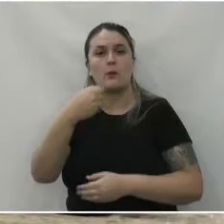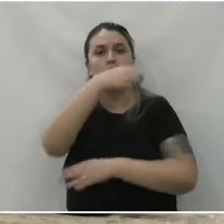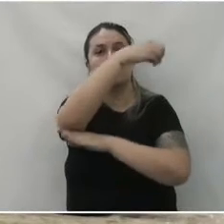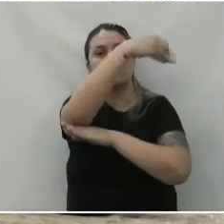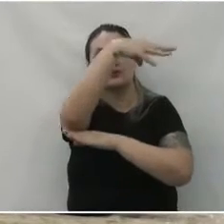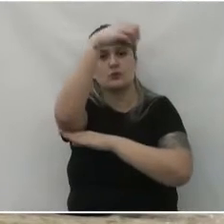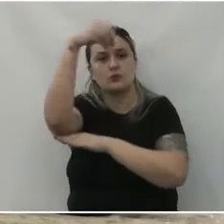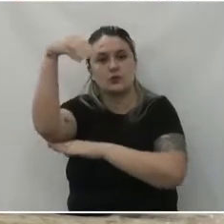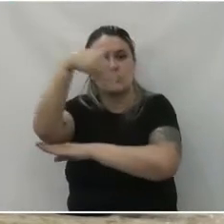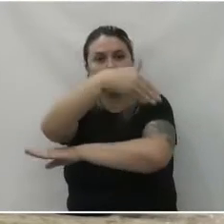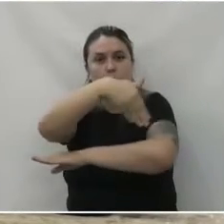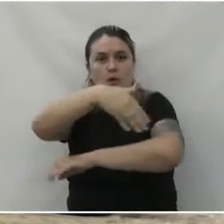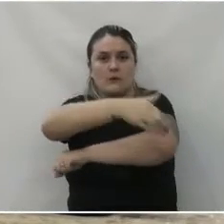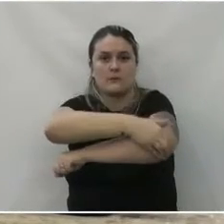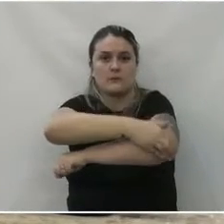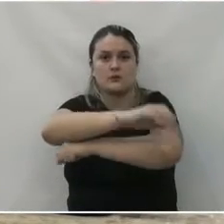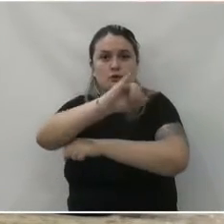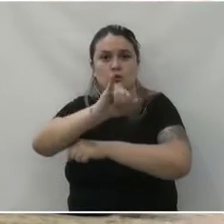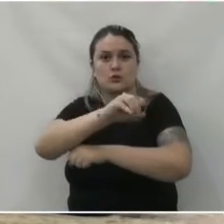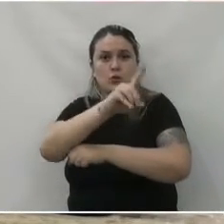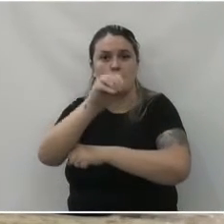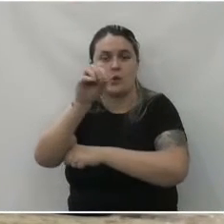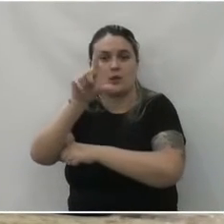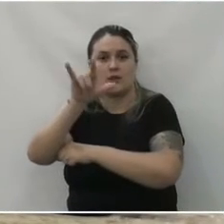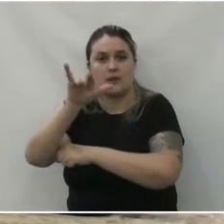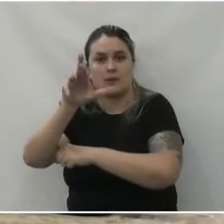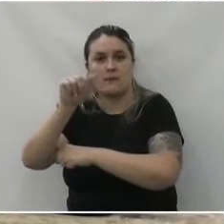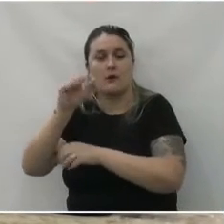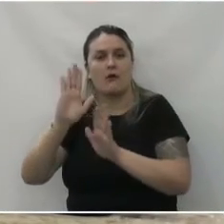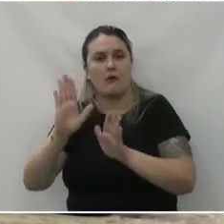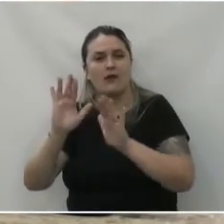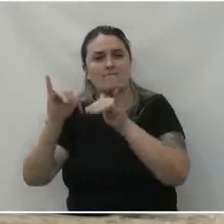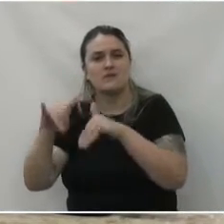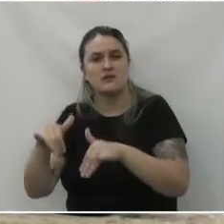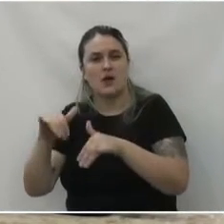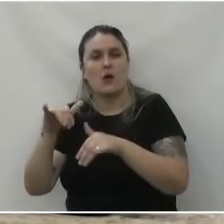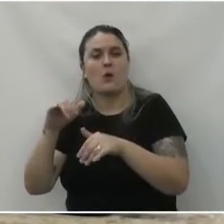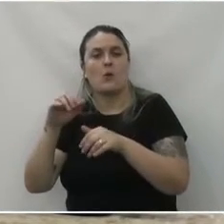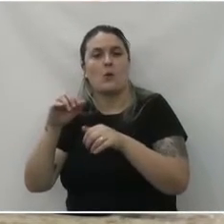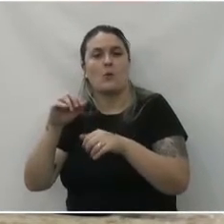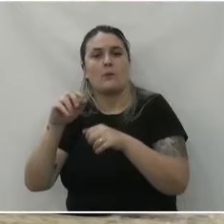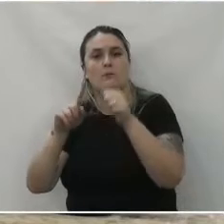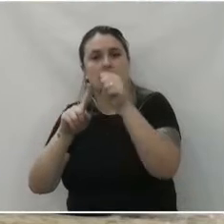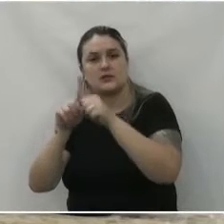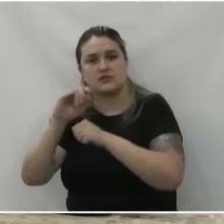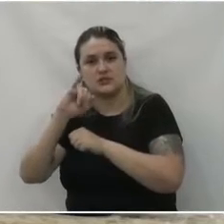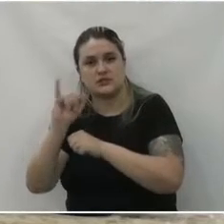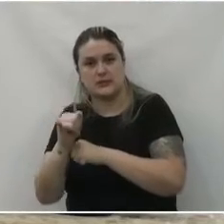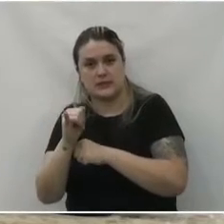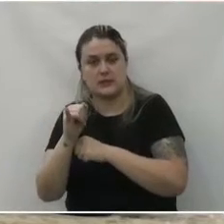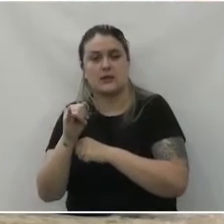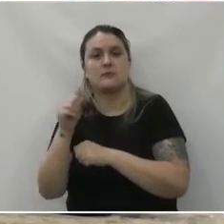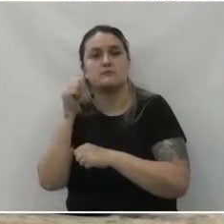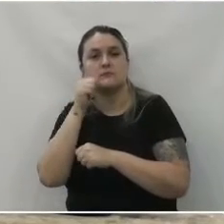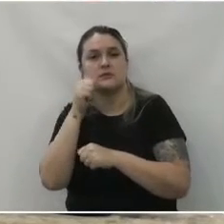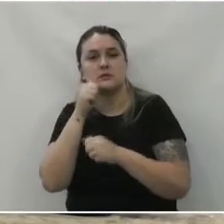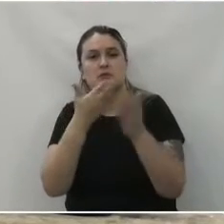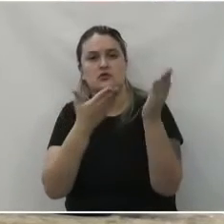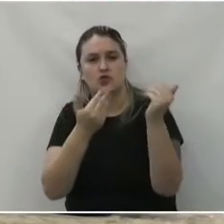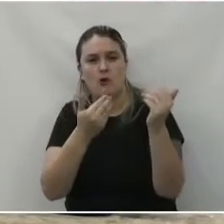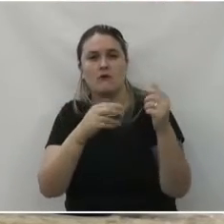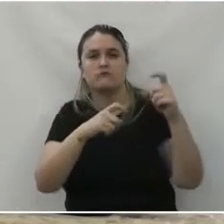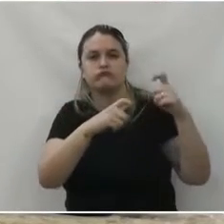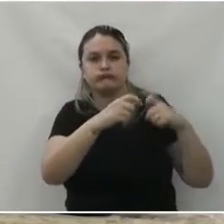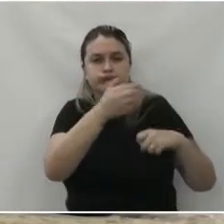iluminação e Vigilância ali na praça João de Lima que no final de janeiro uma jovem foi estuprada uma terça-feira por volta